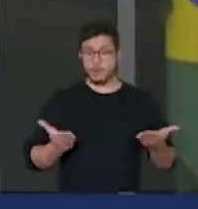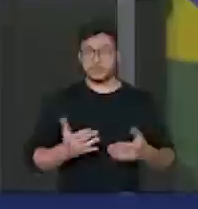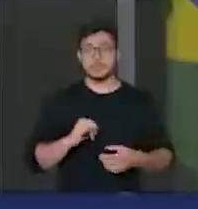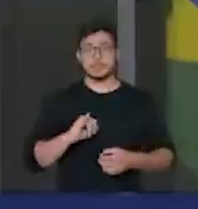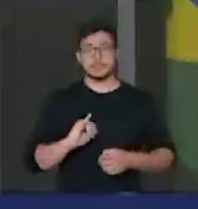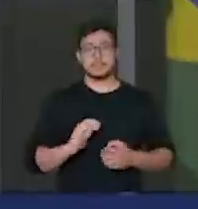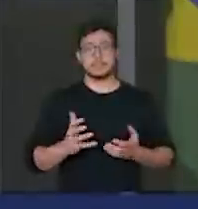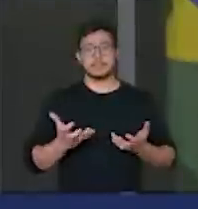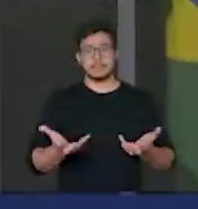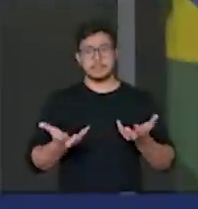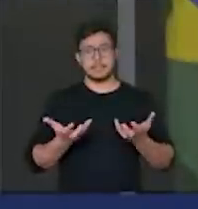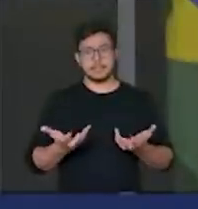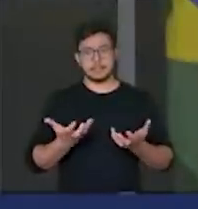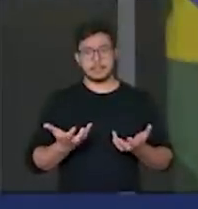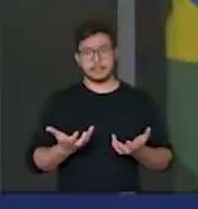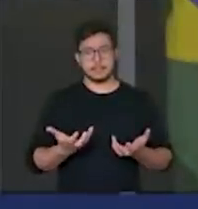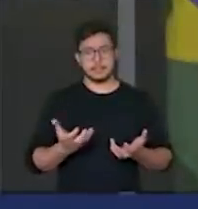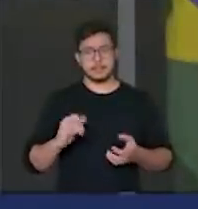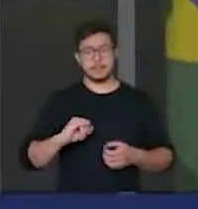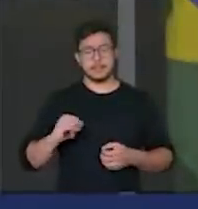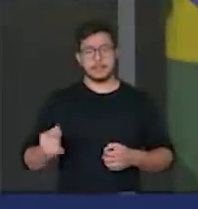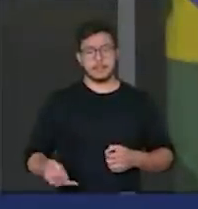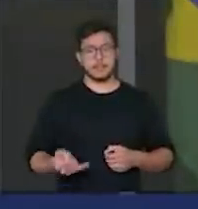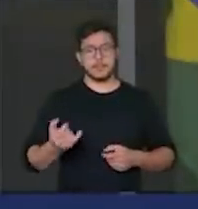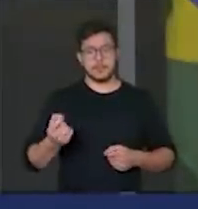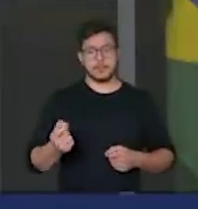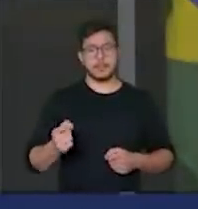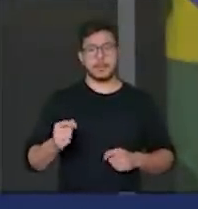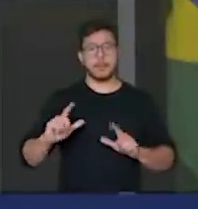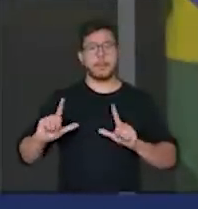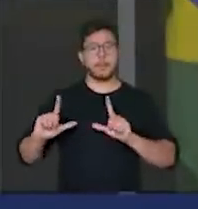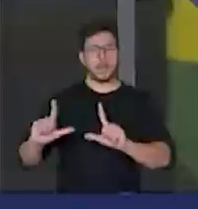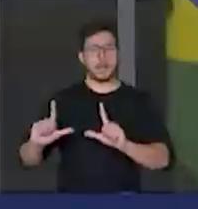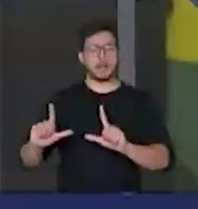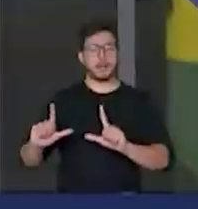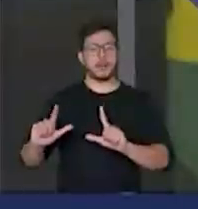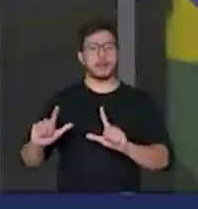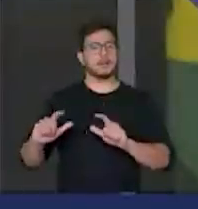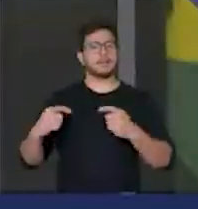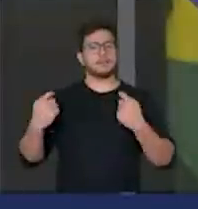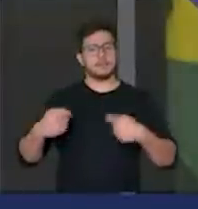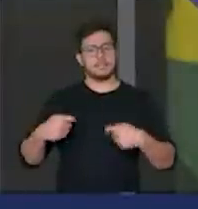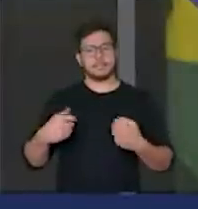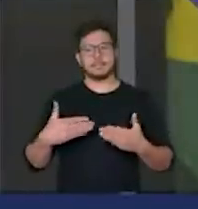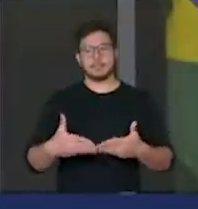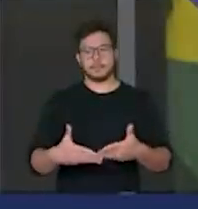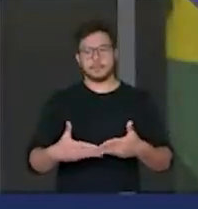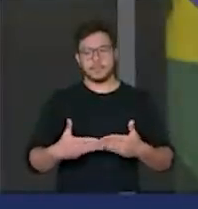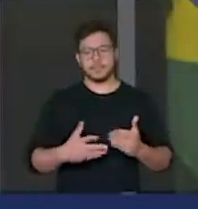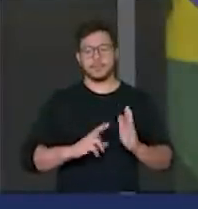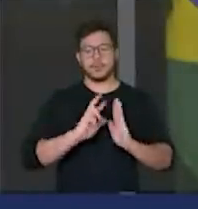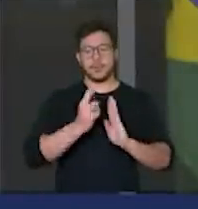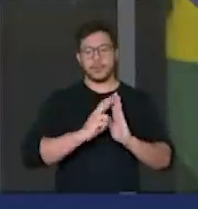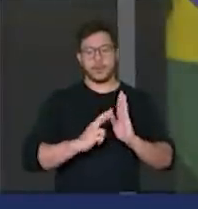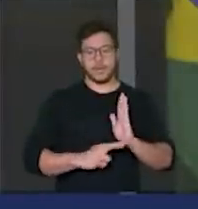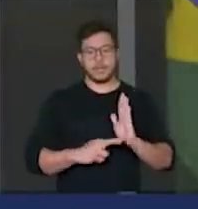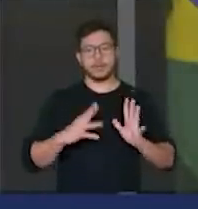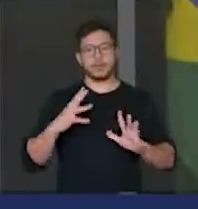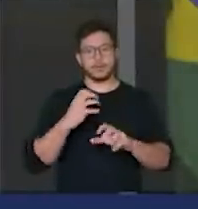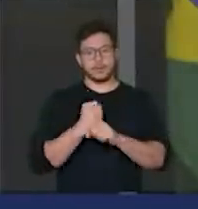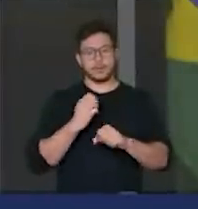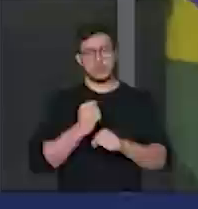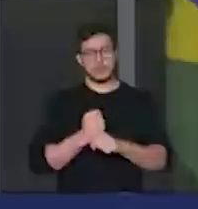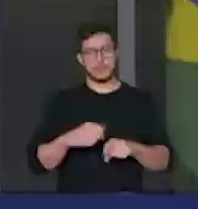ele quiser colocar uma placa numa praça, ele vai ter que pedir o amém para o relator do orçamento